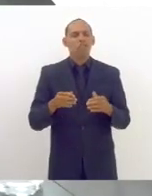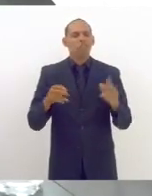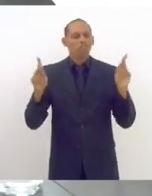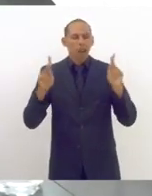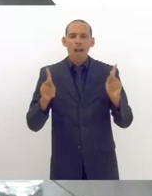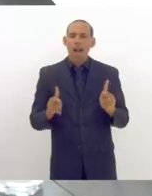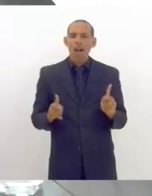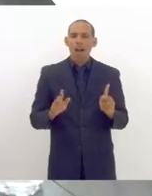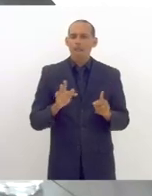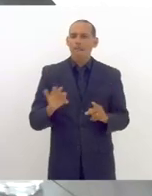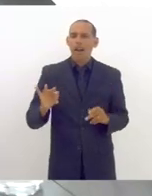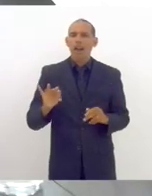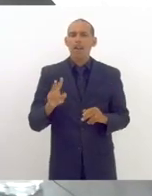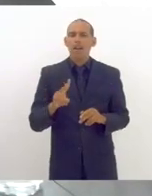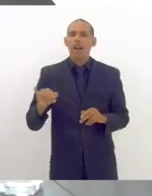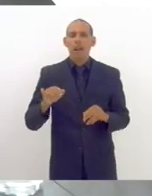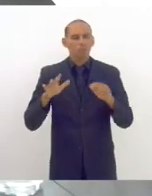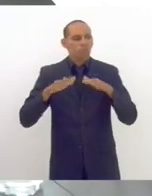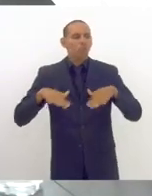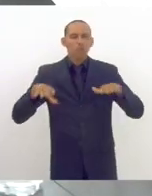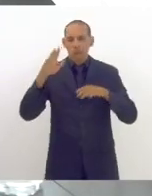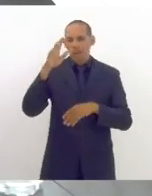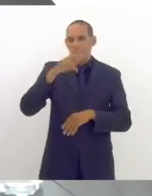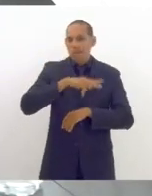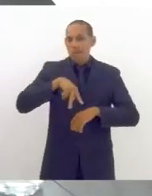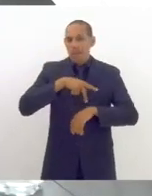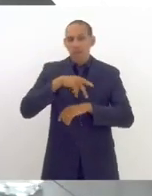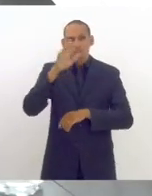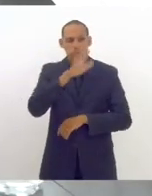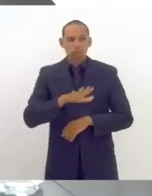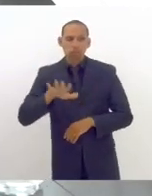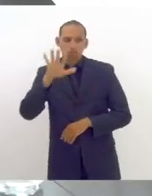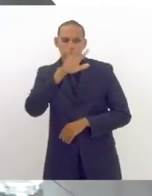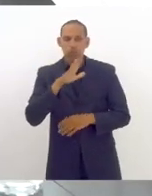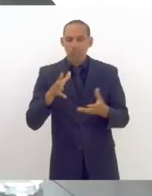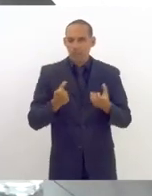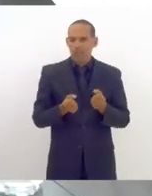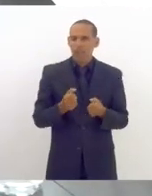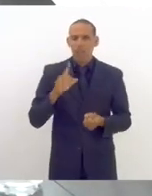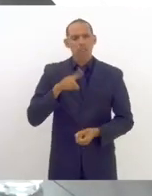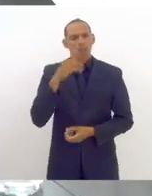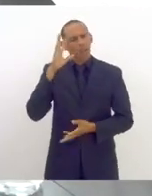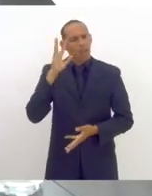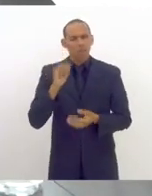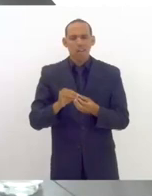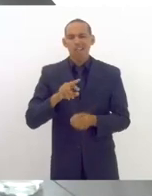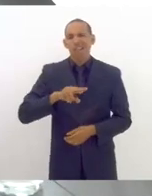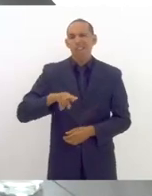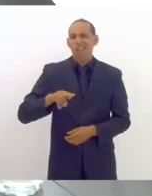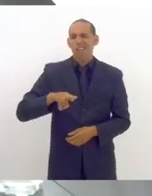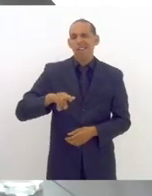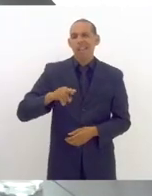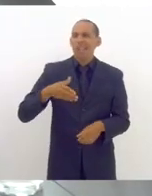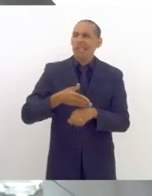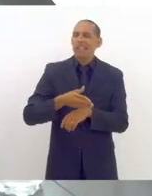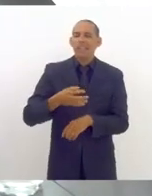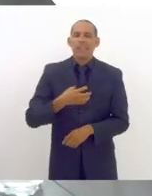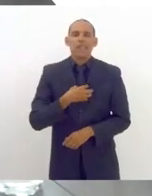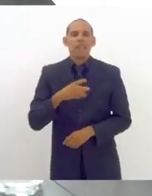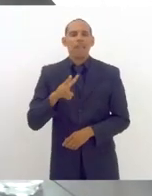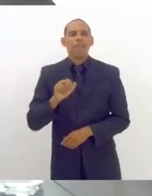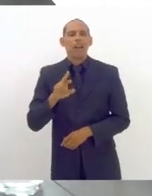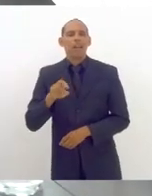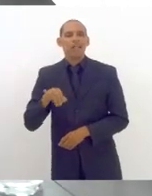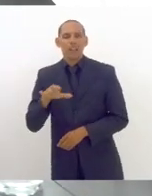Então essa tá sendo o nosso entendimento do que entrar de forma no varejo numa coisa que está sendo discutido nível